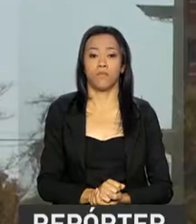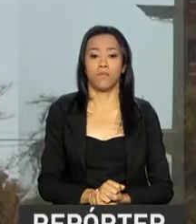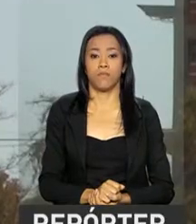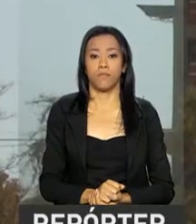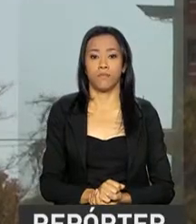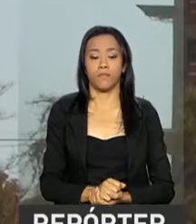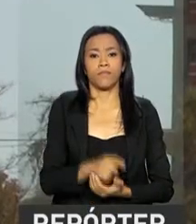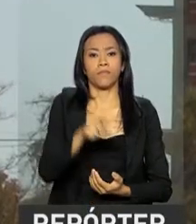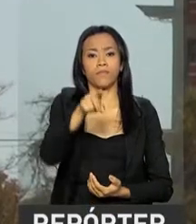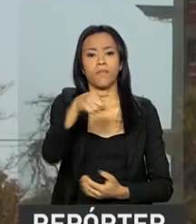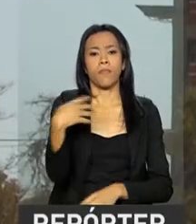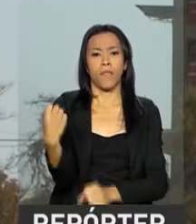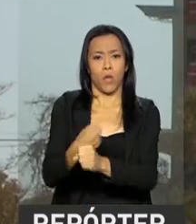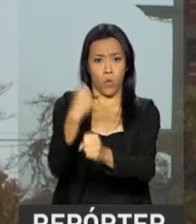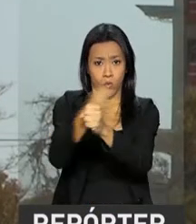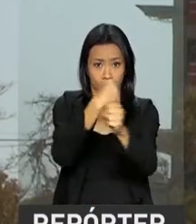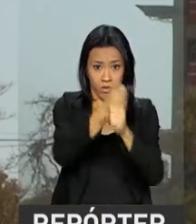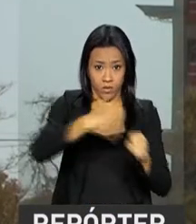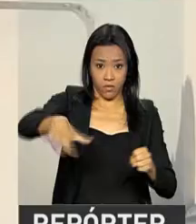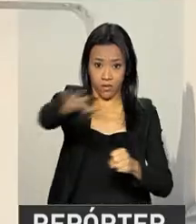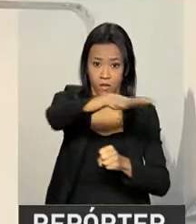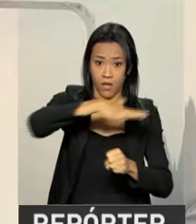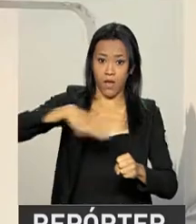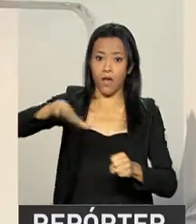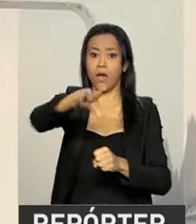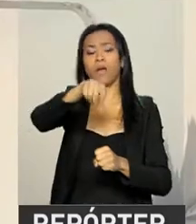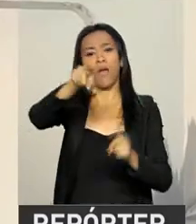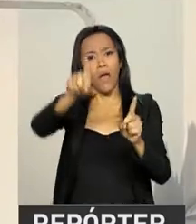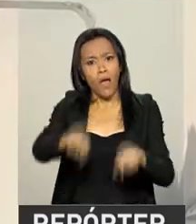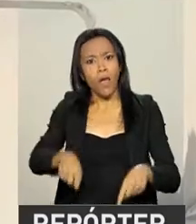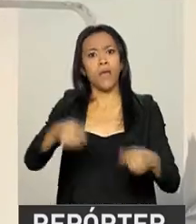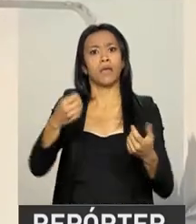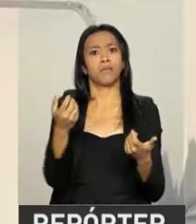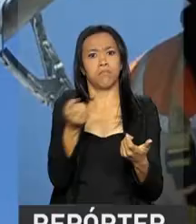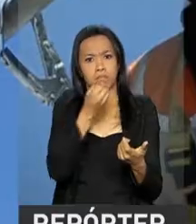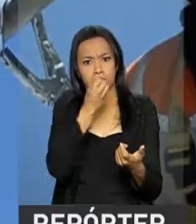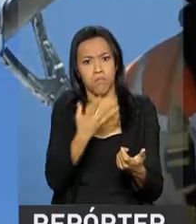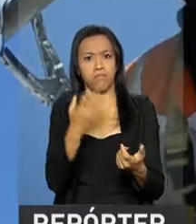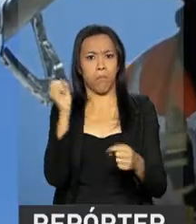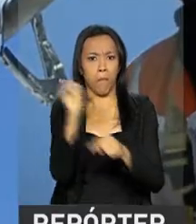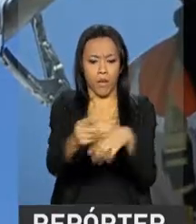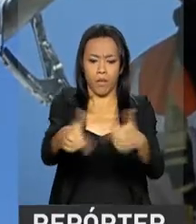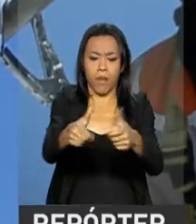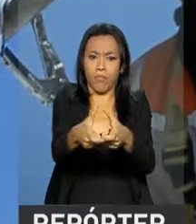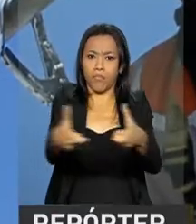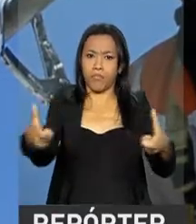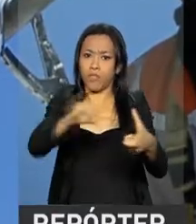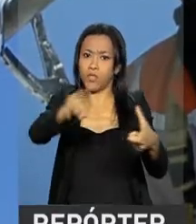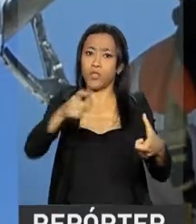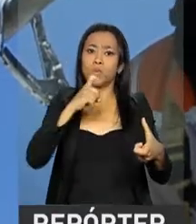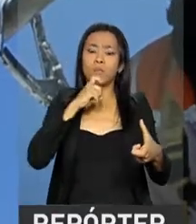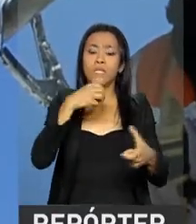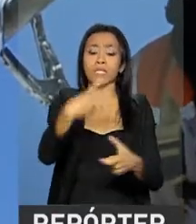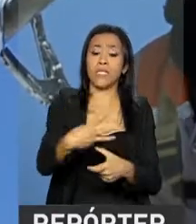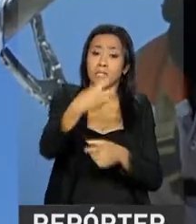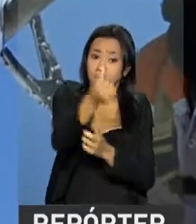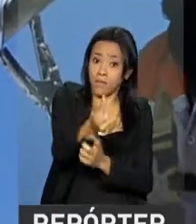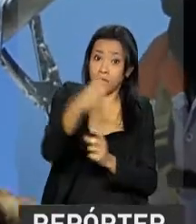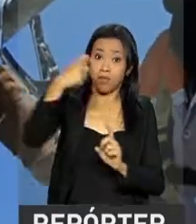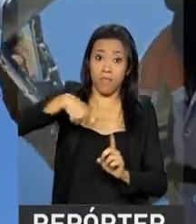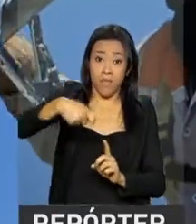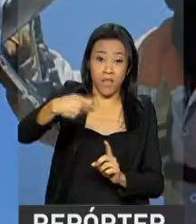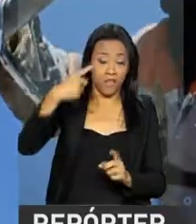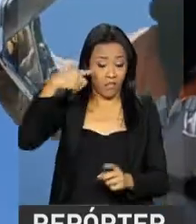a construção civil foi um dos destaques na geração de empregos em julho depois de 33 meses consecutivos com